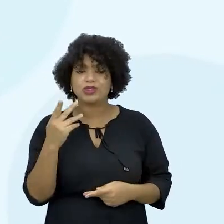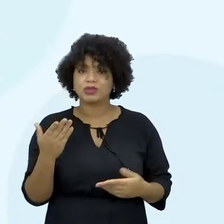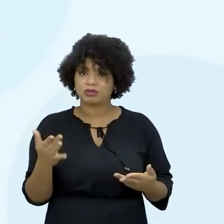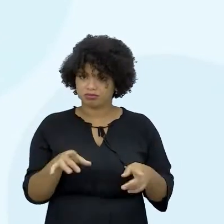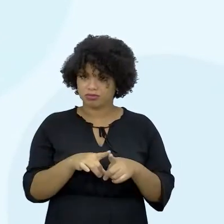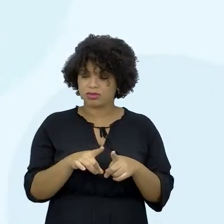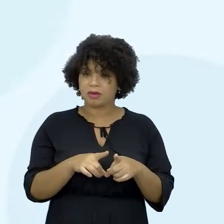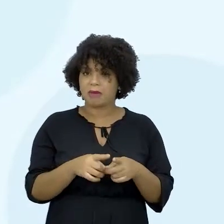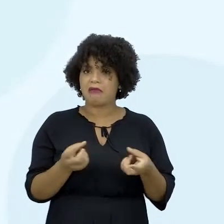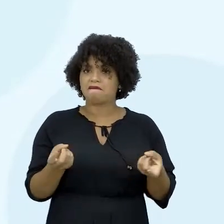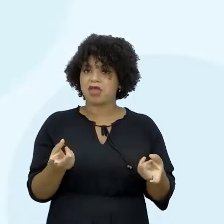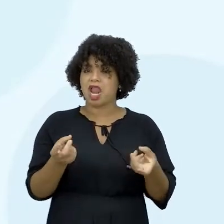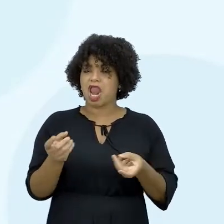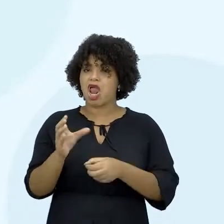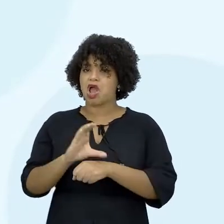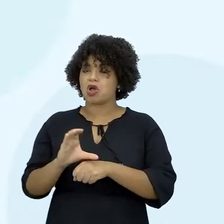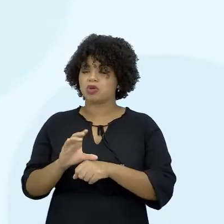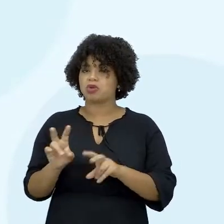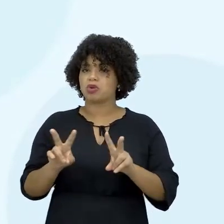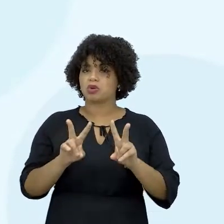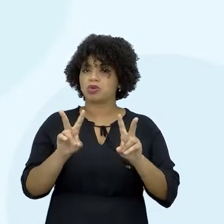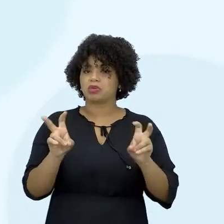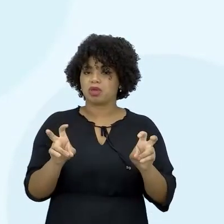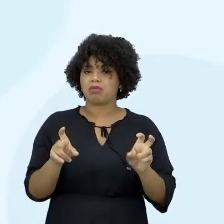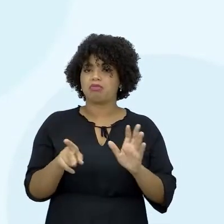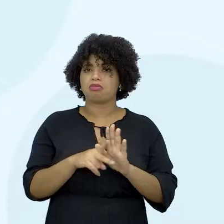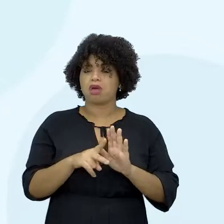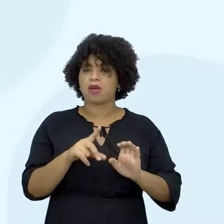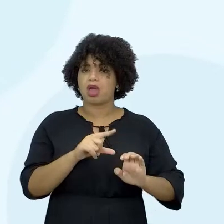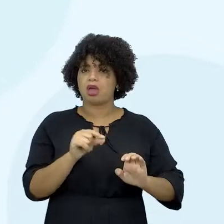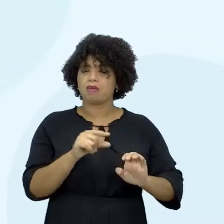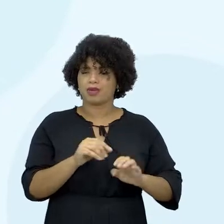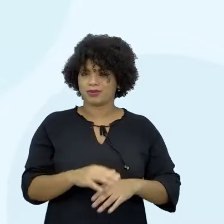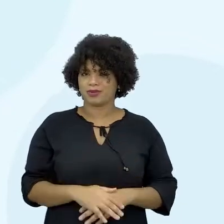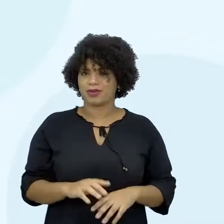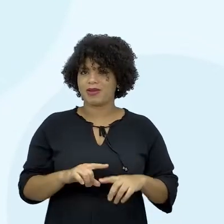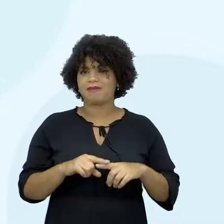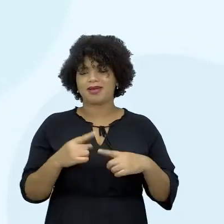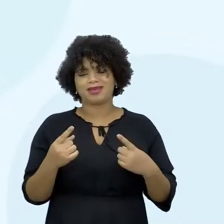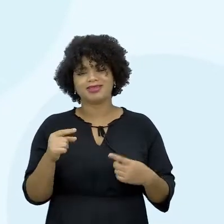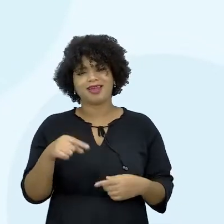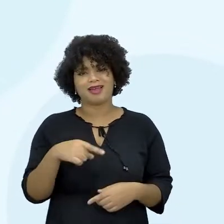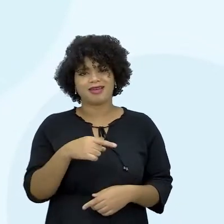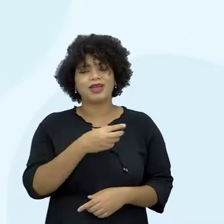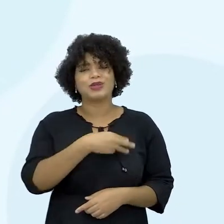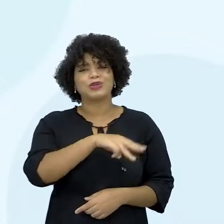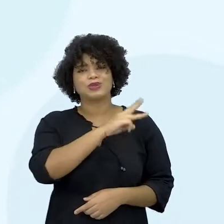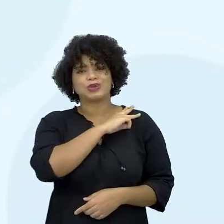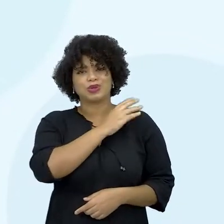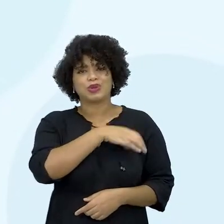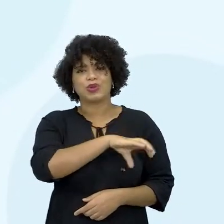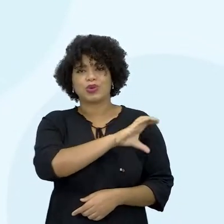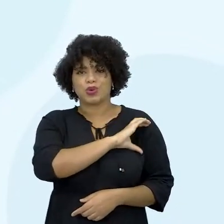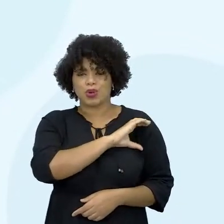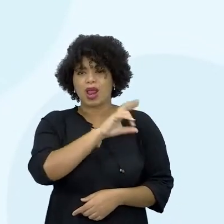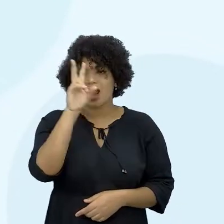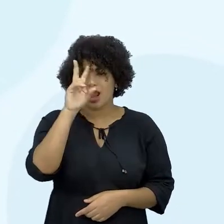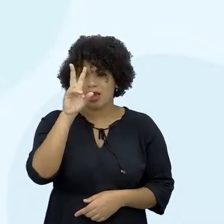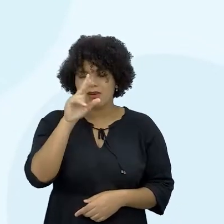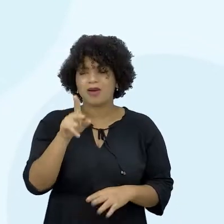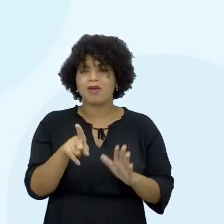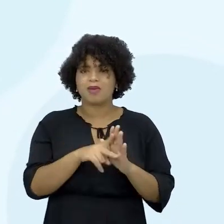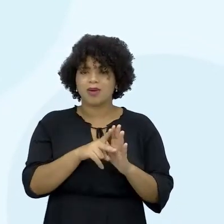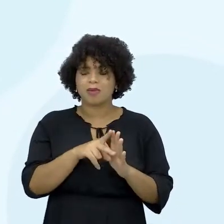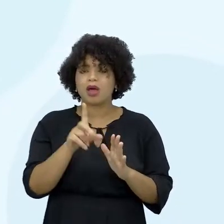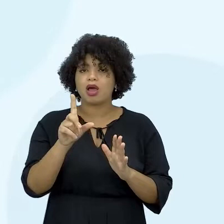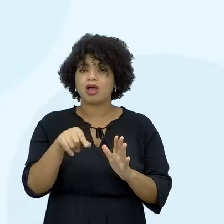de empreendedorismo para empreendedor e tal, mas aqui dentro do novo ensino médio, pensando como eixo estruturante, esse